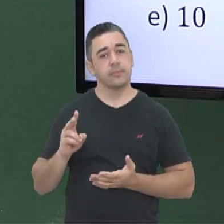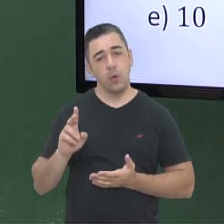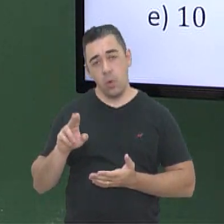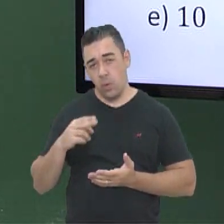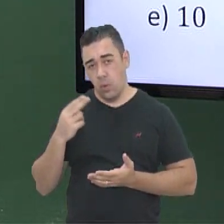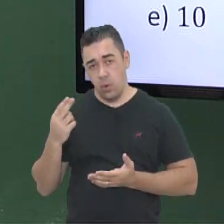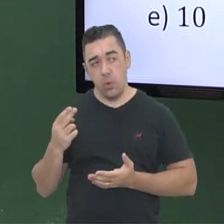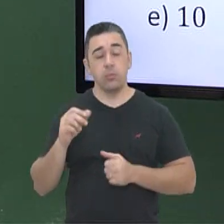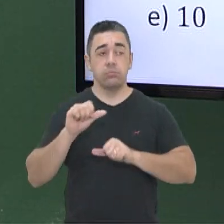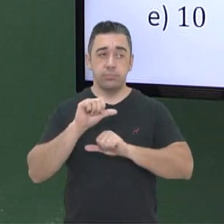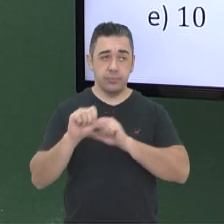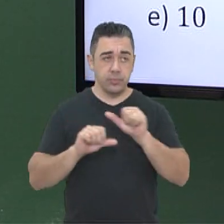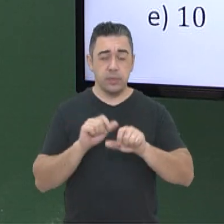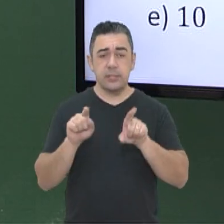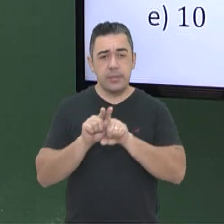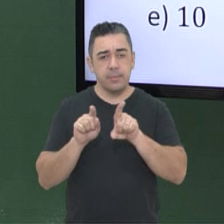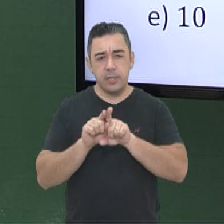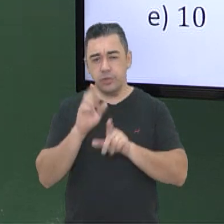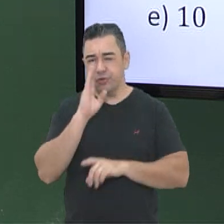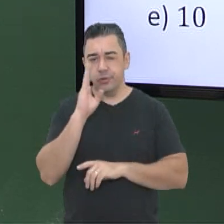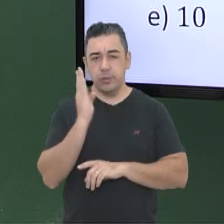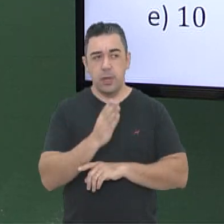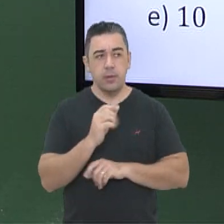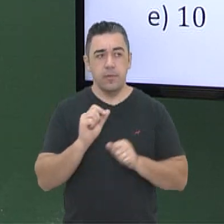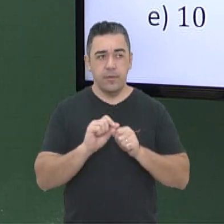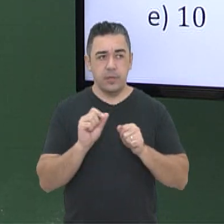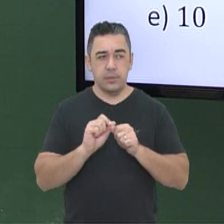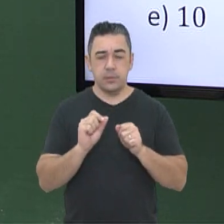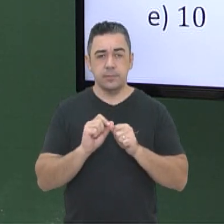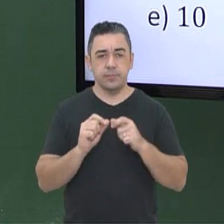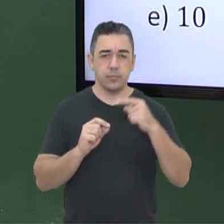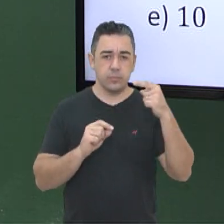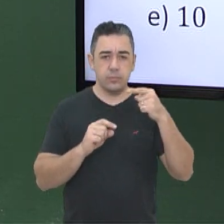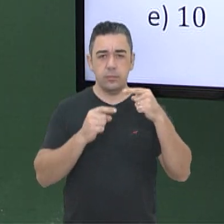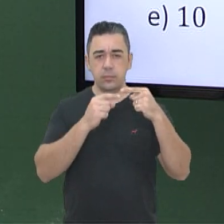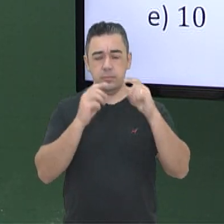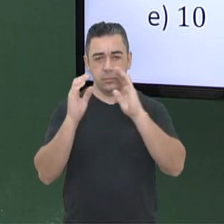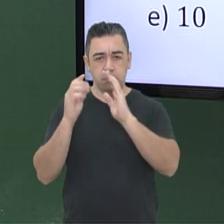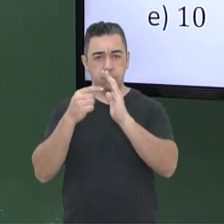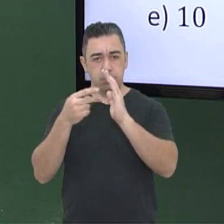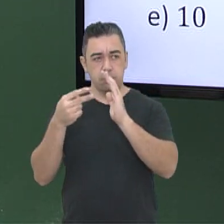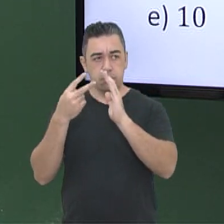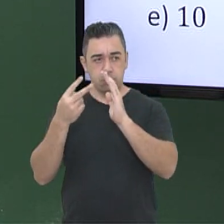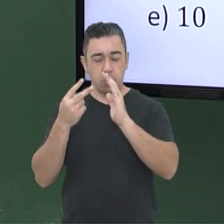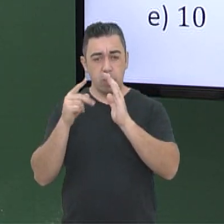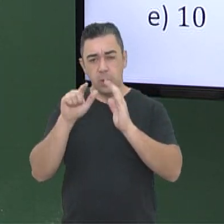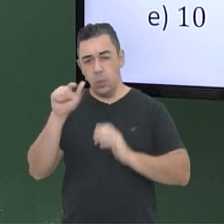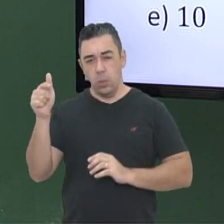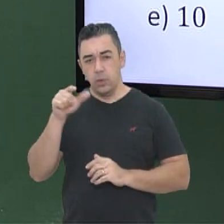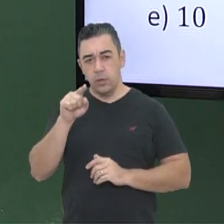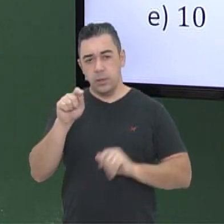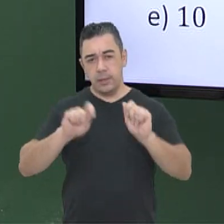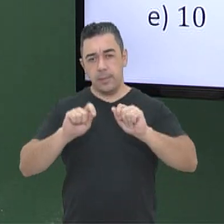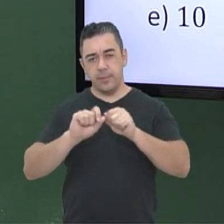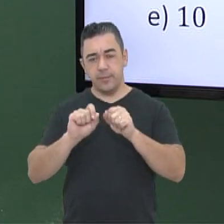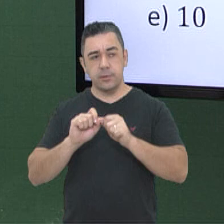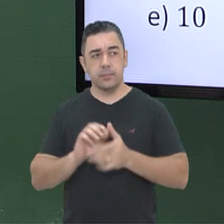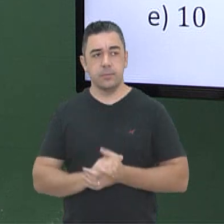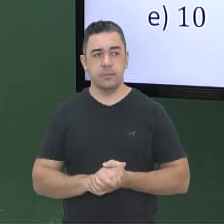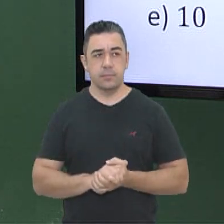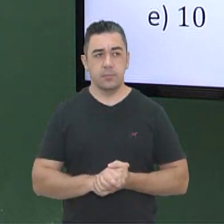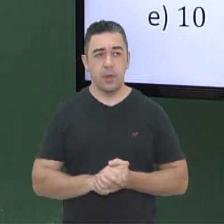então, posso colocar aqui, isso daqui, vou manter assim mesmo, tá? Aqui eu vou colocar uma segunda opção para você. 8